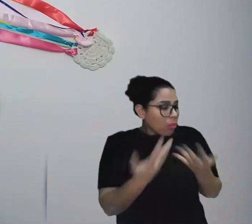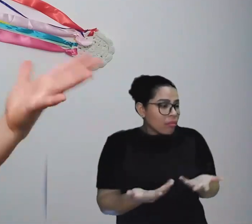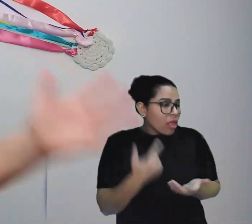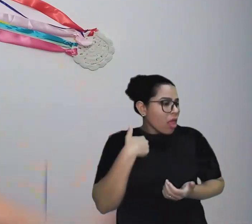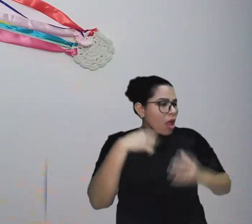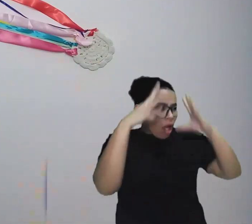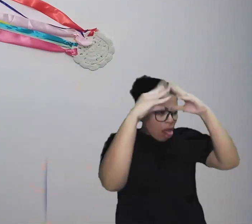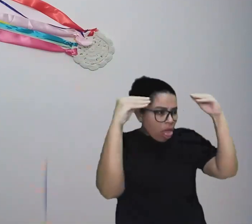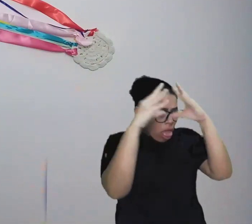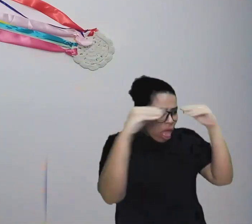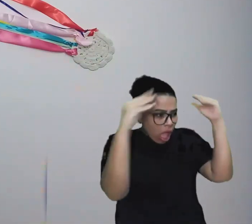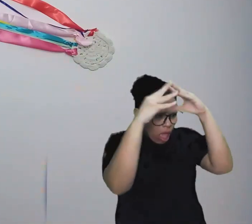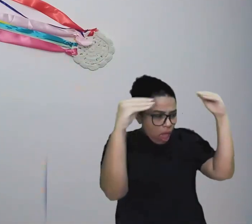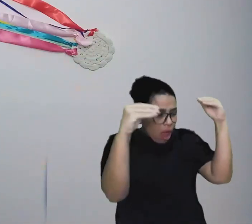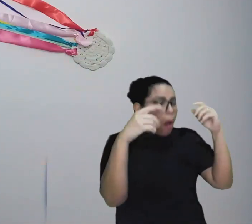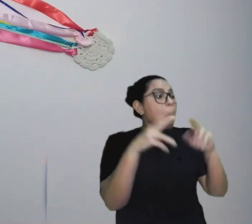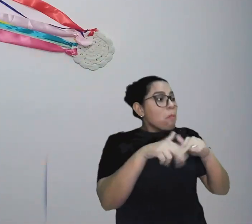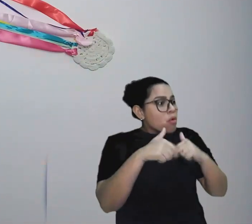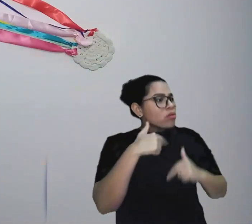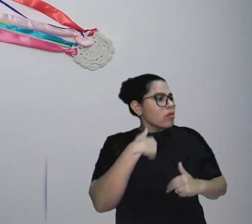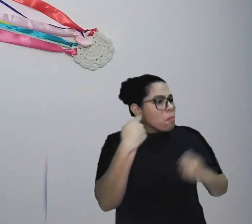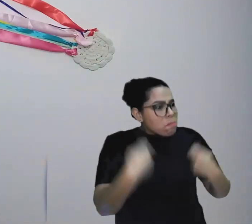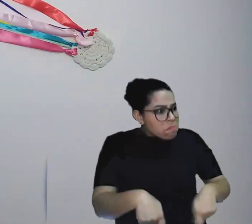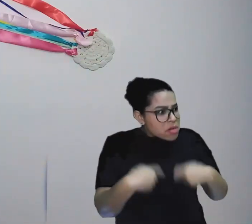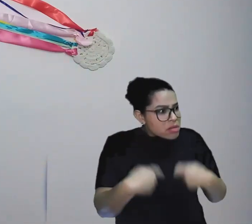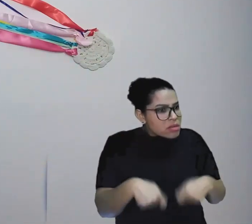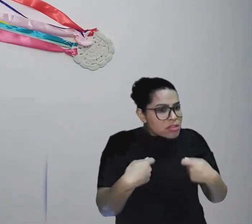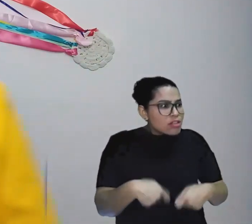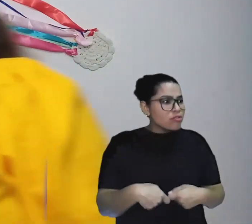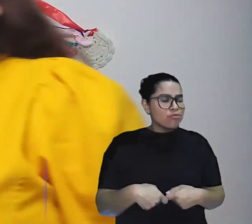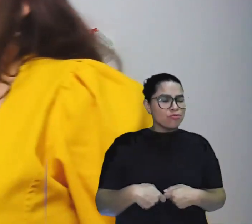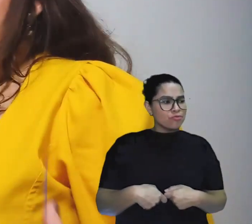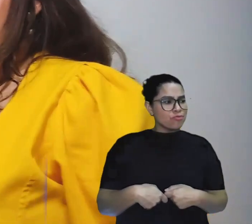É por isso que eu preciso de um.